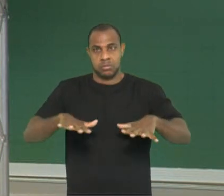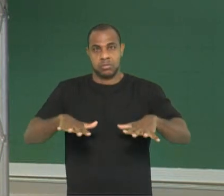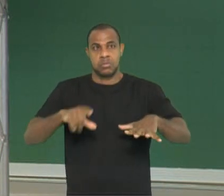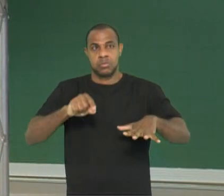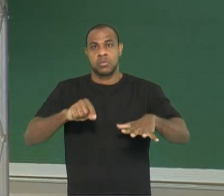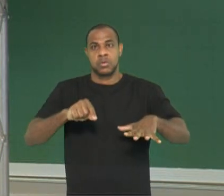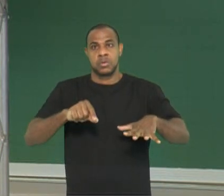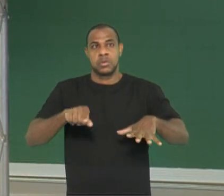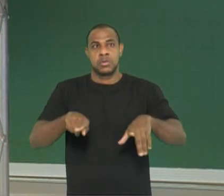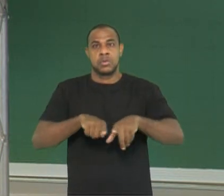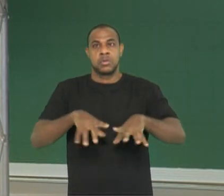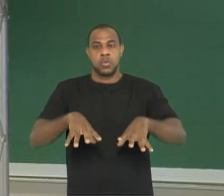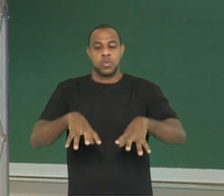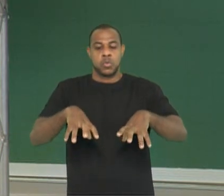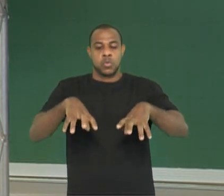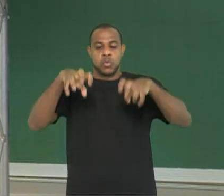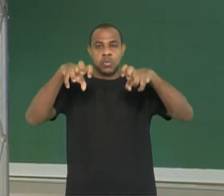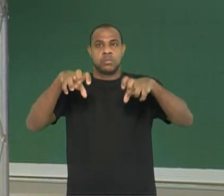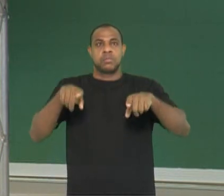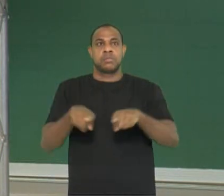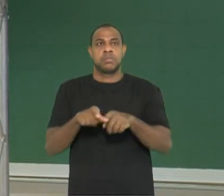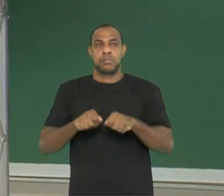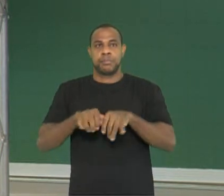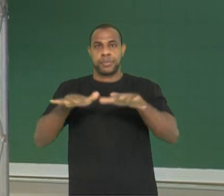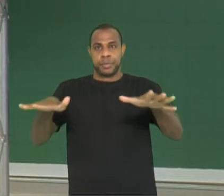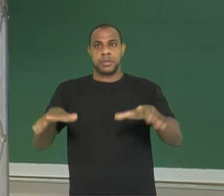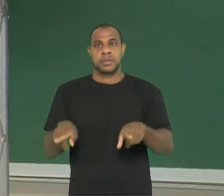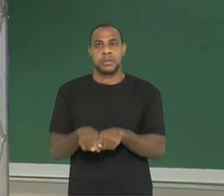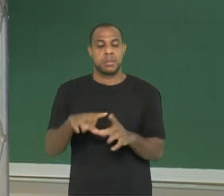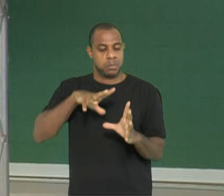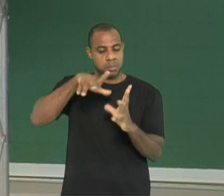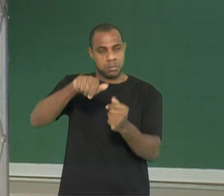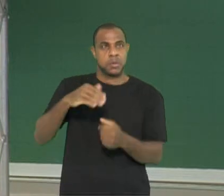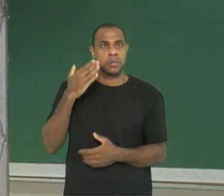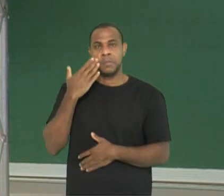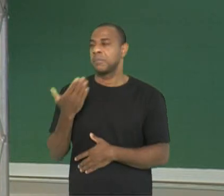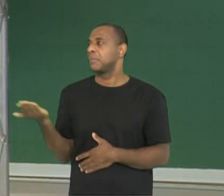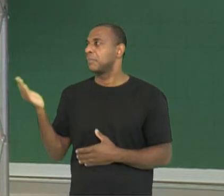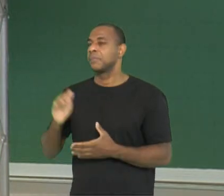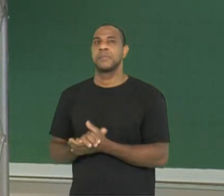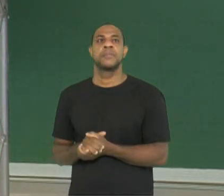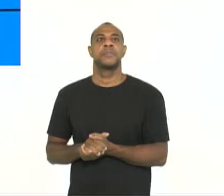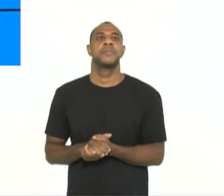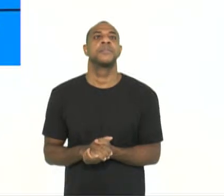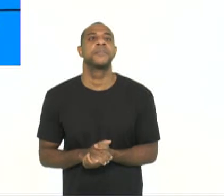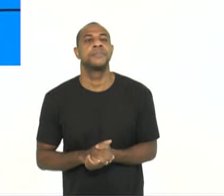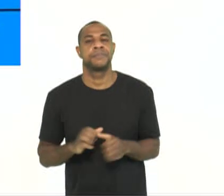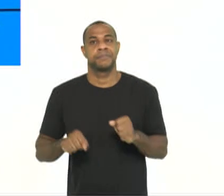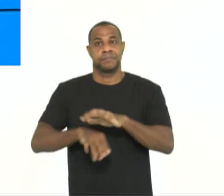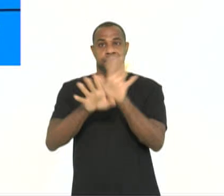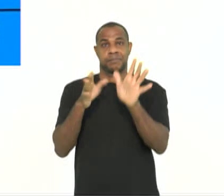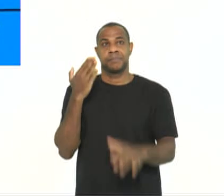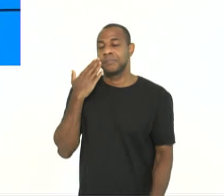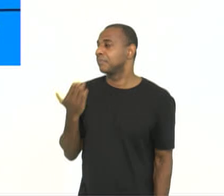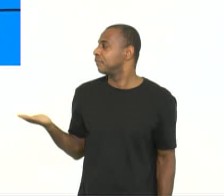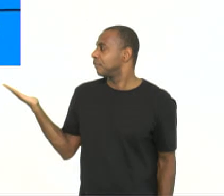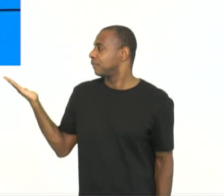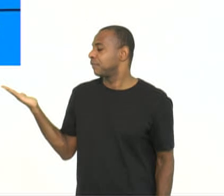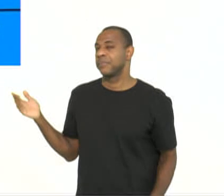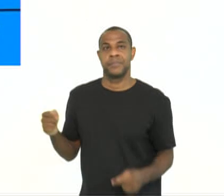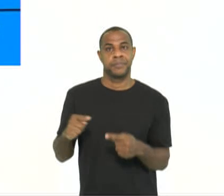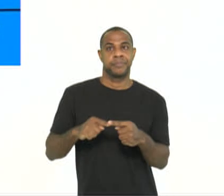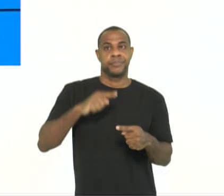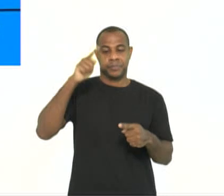suspensão, acabe se deslocando pelo planeta. Mas para isso ficar mais claro, acompanhe essa ilustração aqui. Ó. Nós temos aqui o ciclo